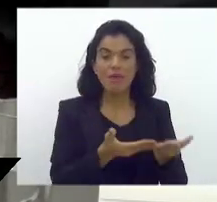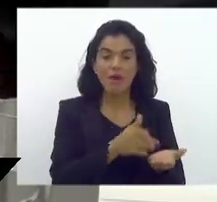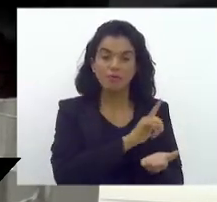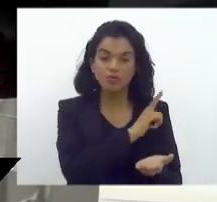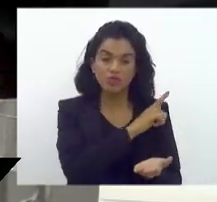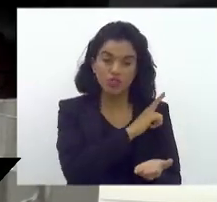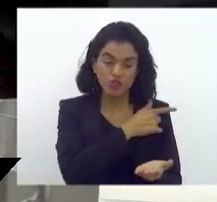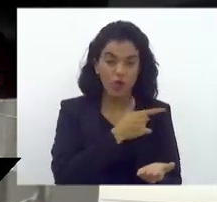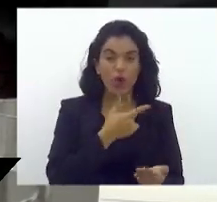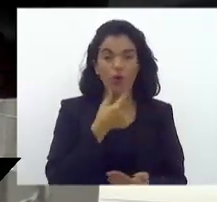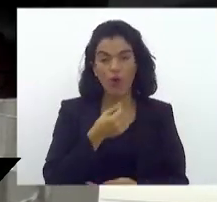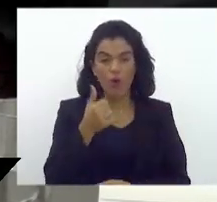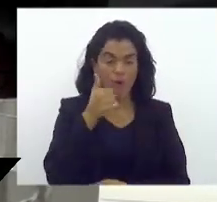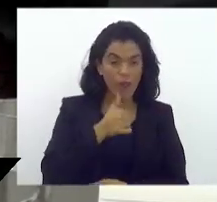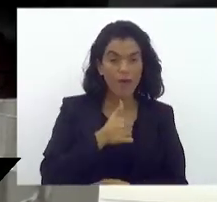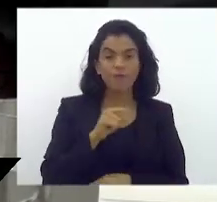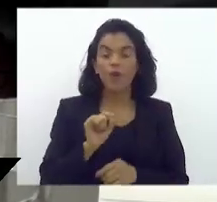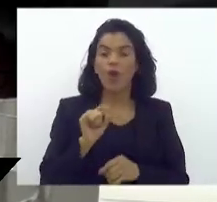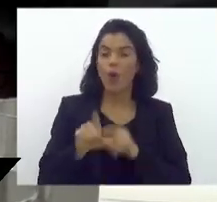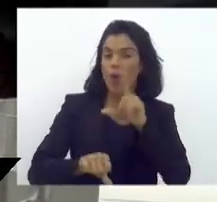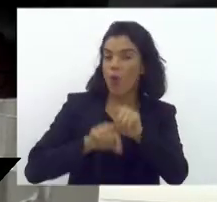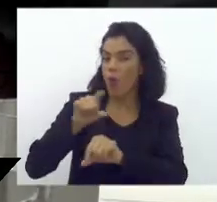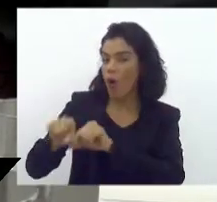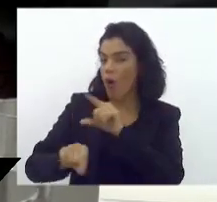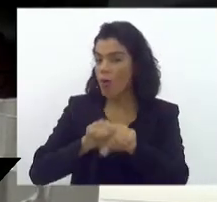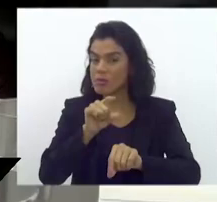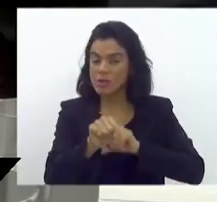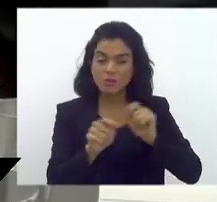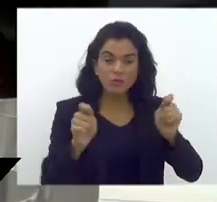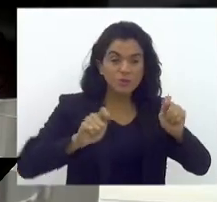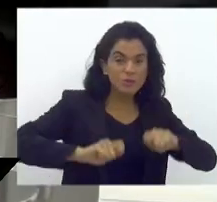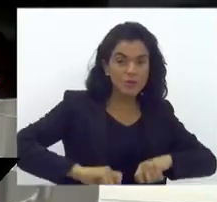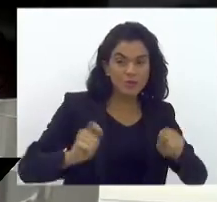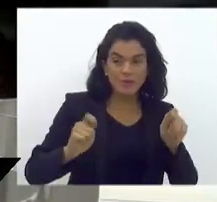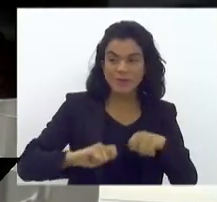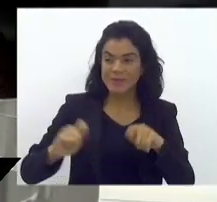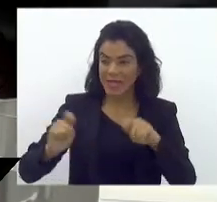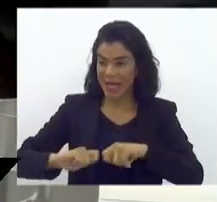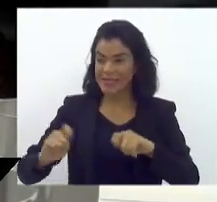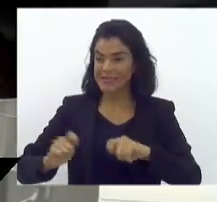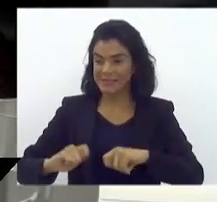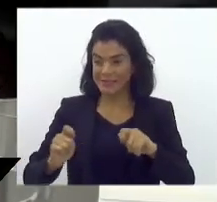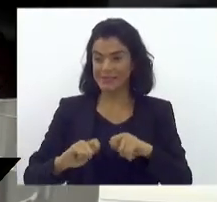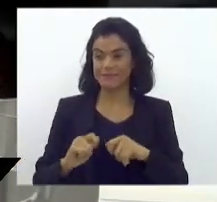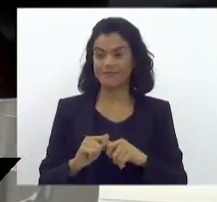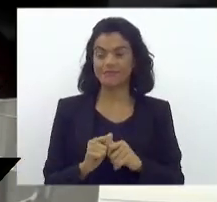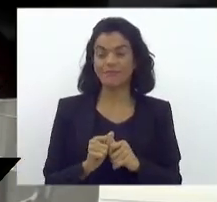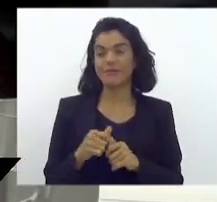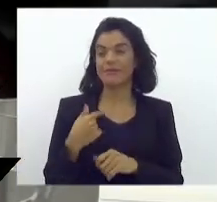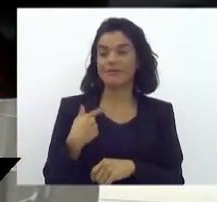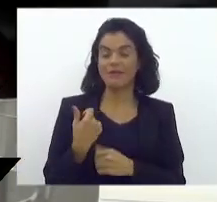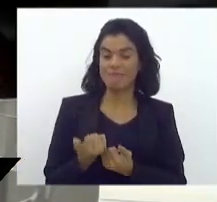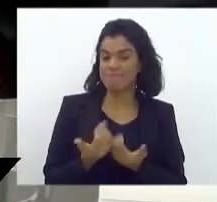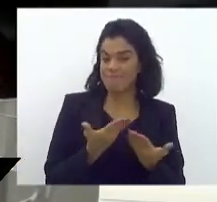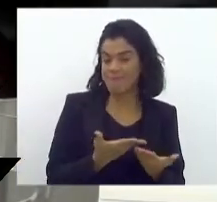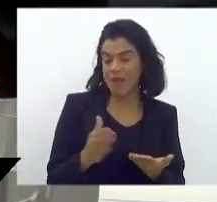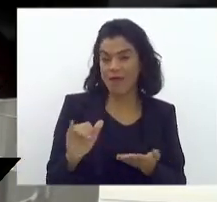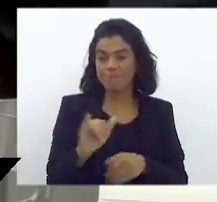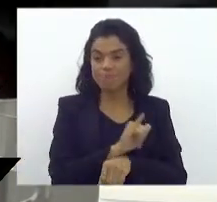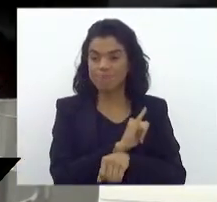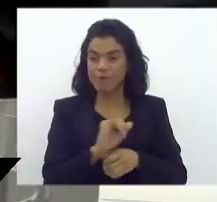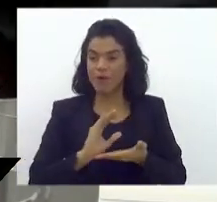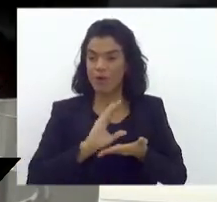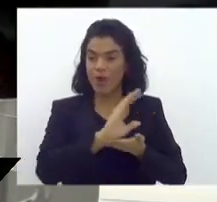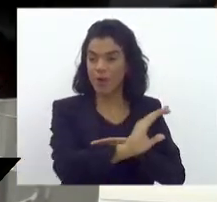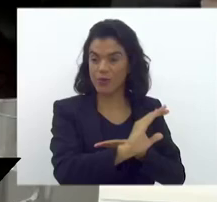gestora uma opção, um leque maior de possibilidades, né, de viabilizar os recursos. É apenas isso,